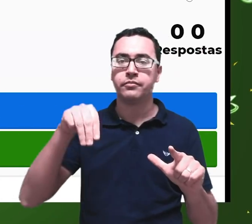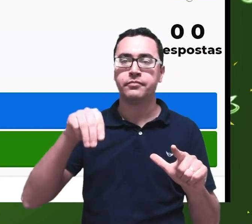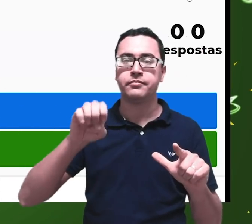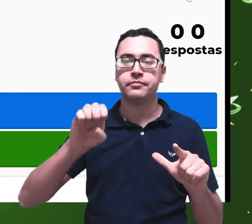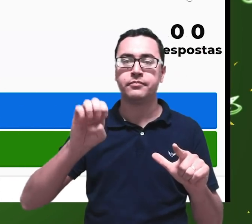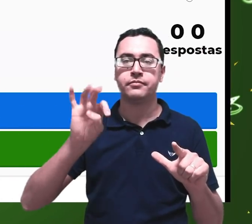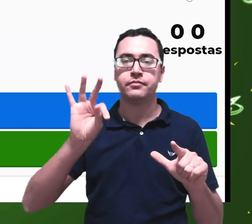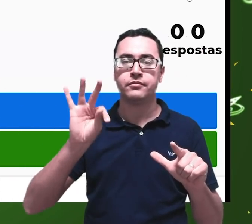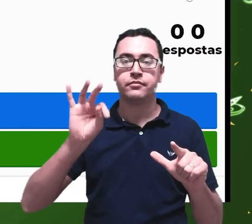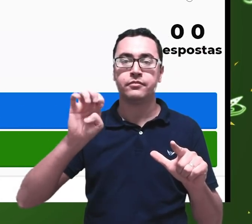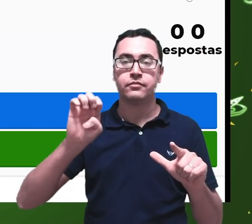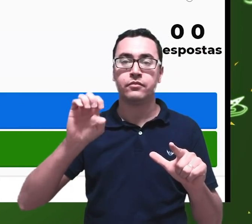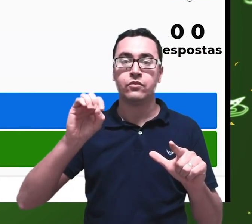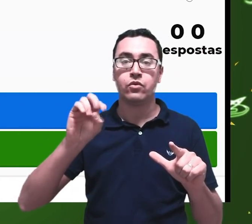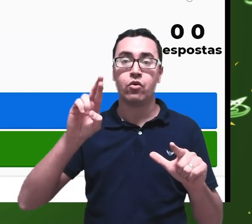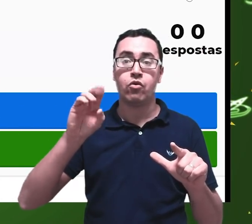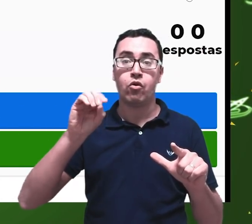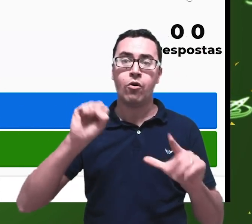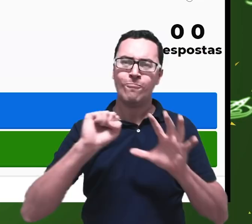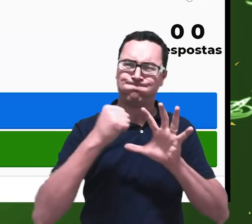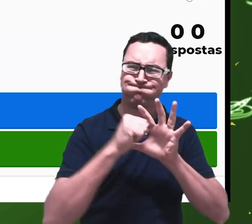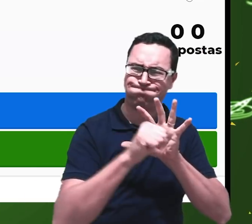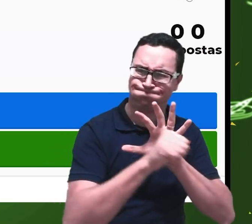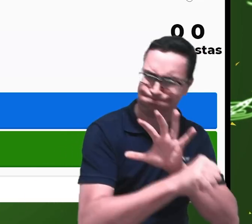Em pouquinho tempo essa também, hein?